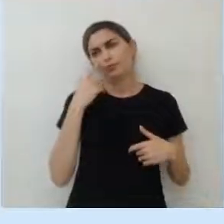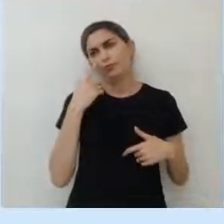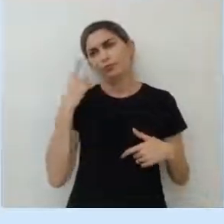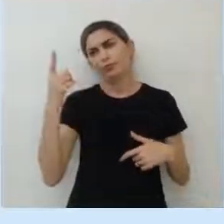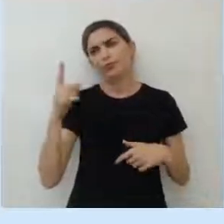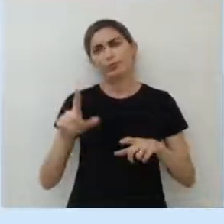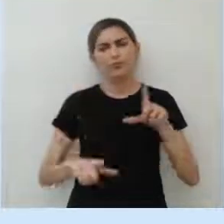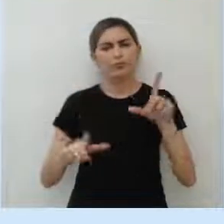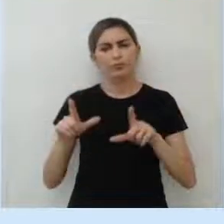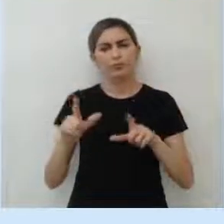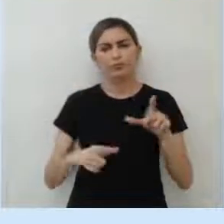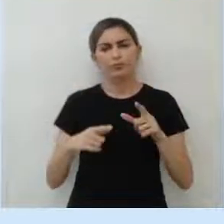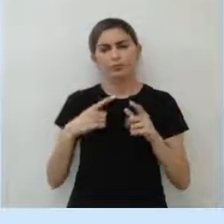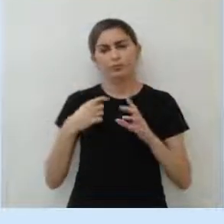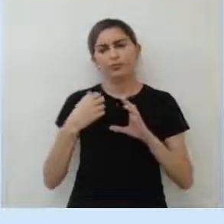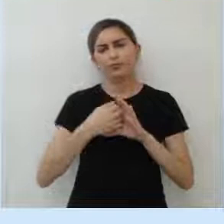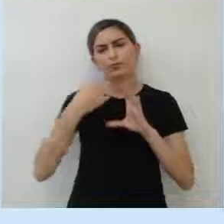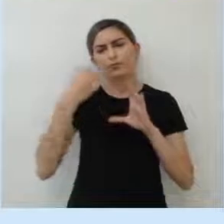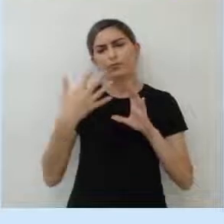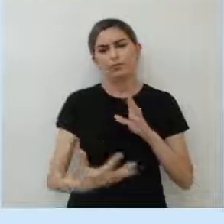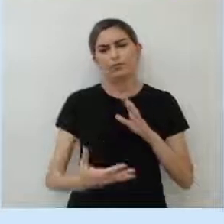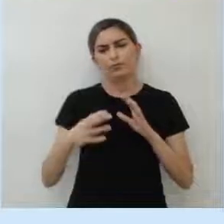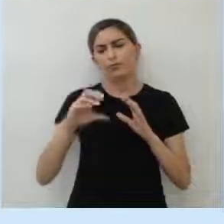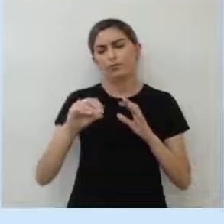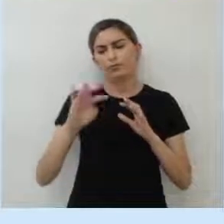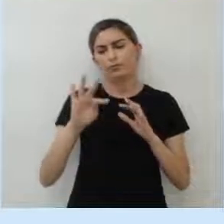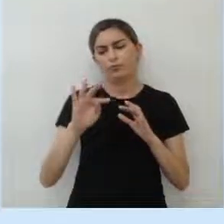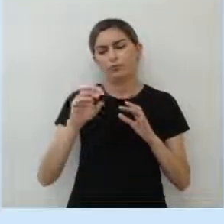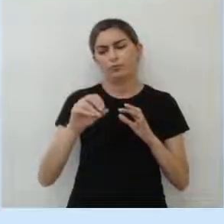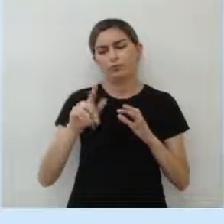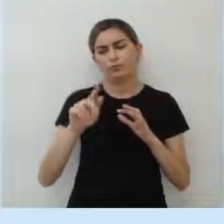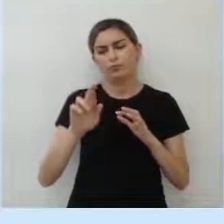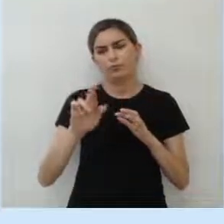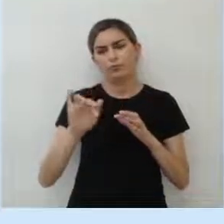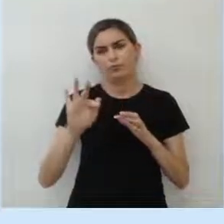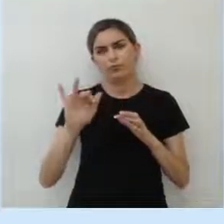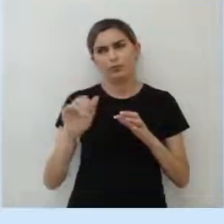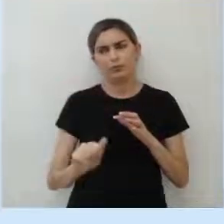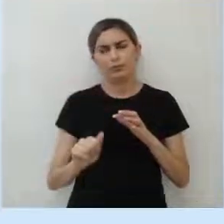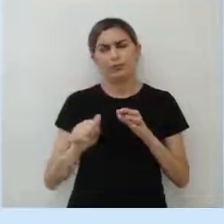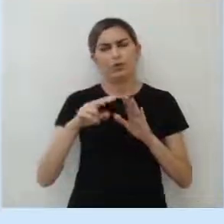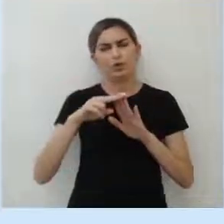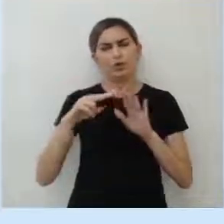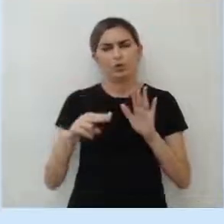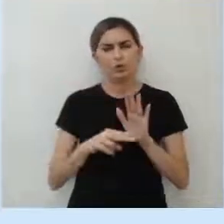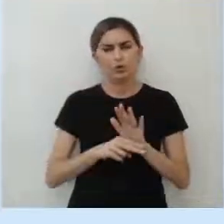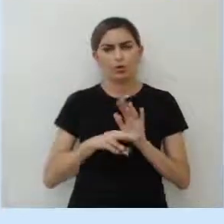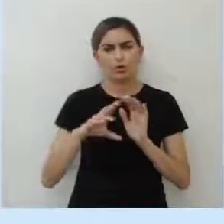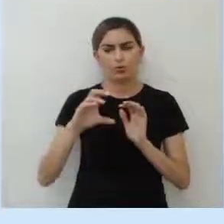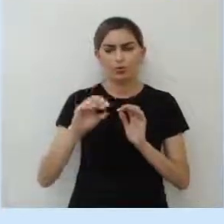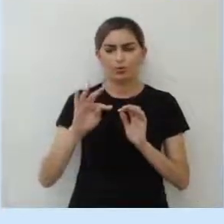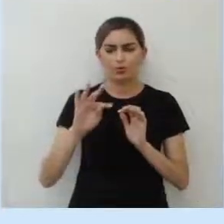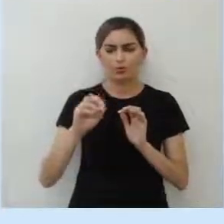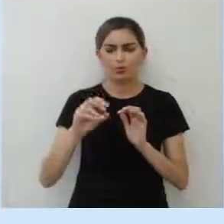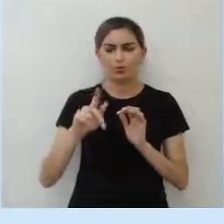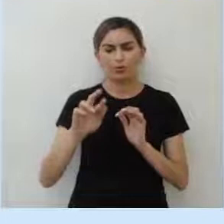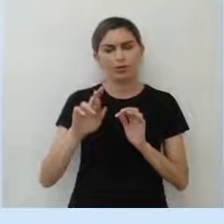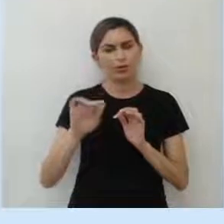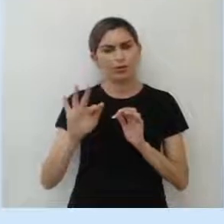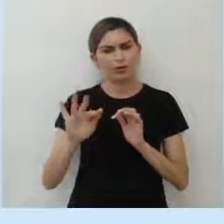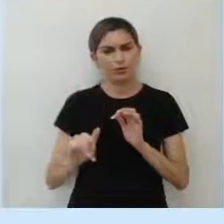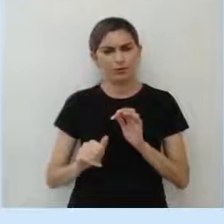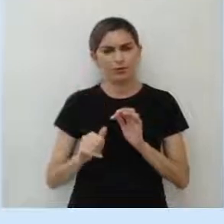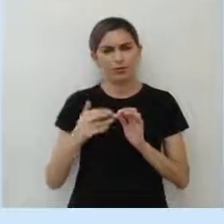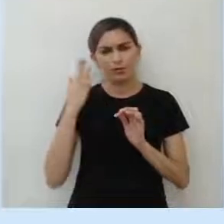tela a definição de ortografia. Já que a gente vai falar de norma ortográfica, é importante que a gente saiba